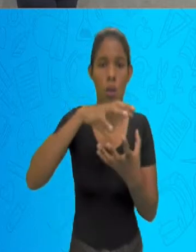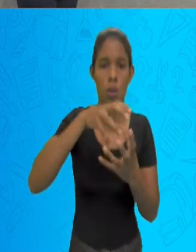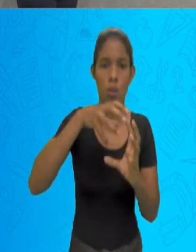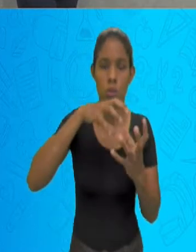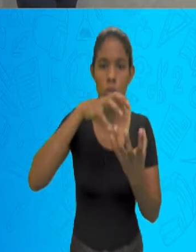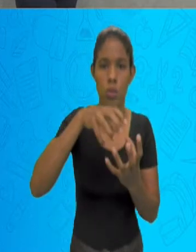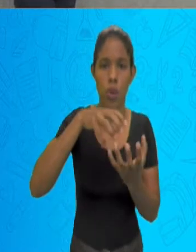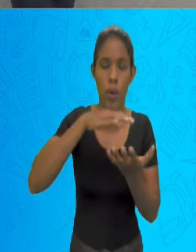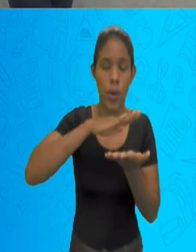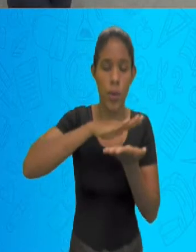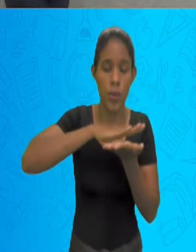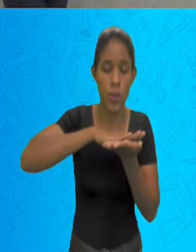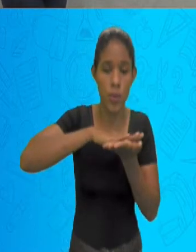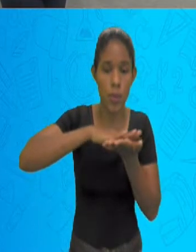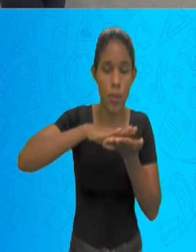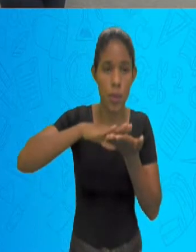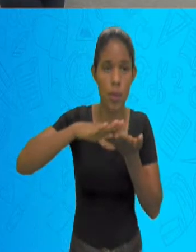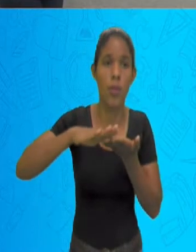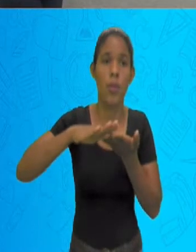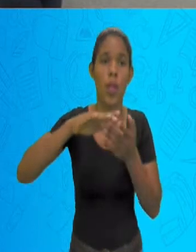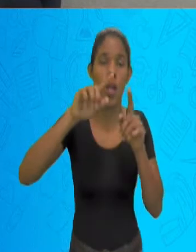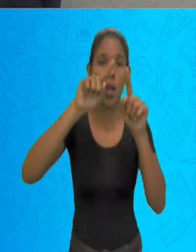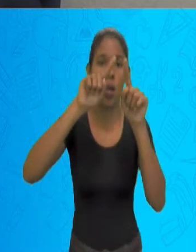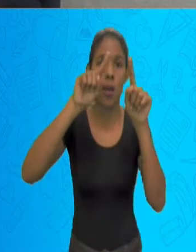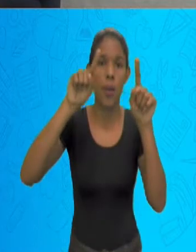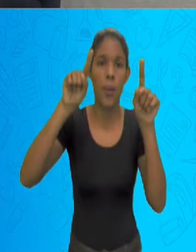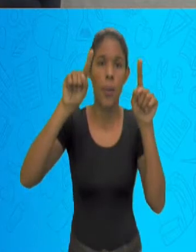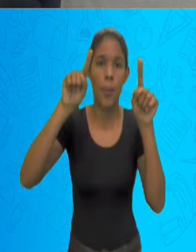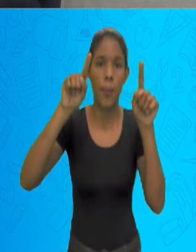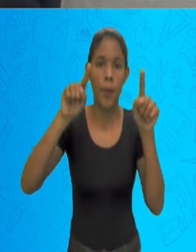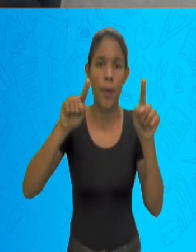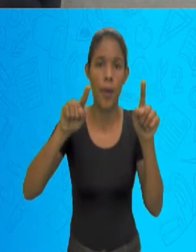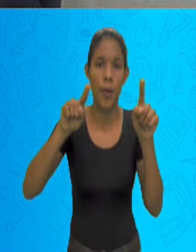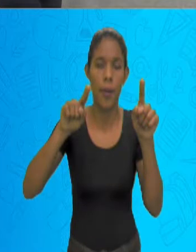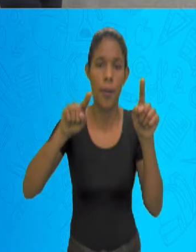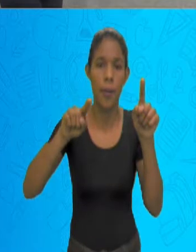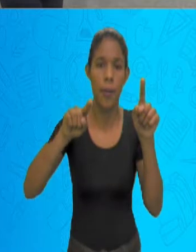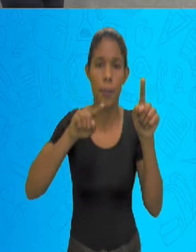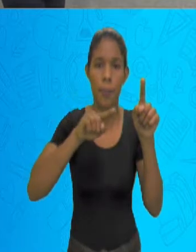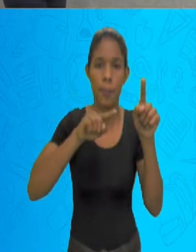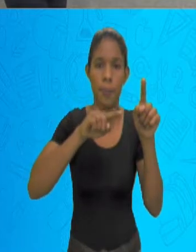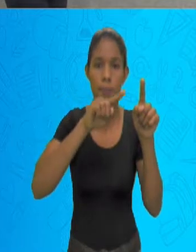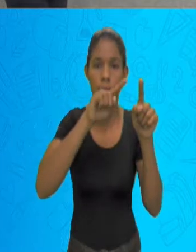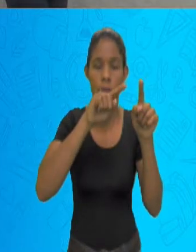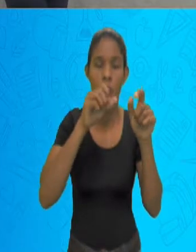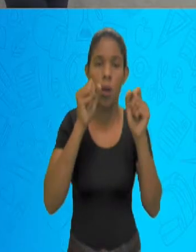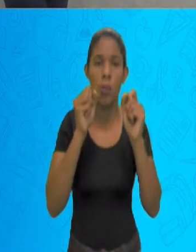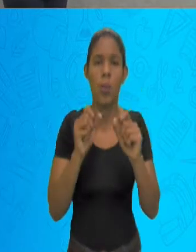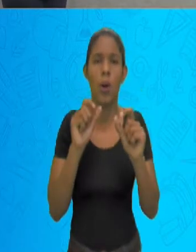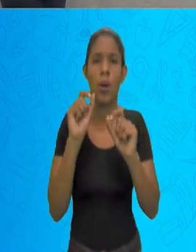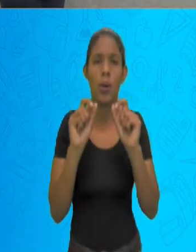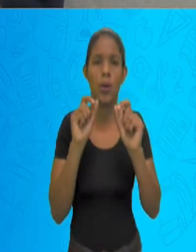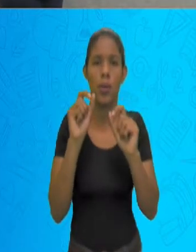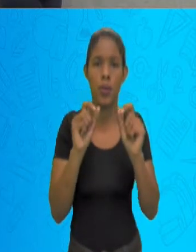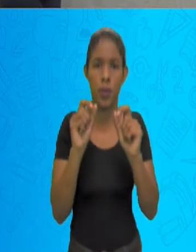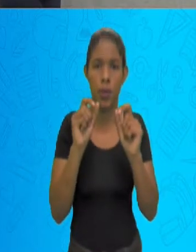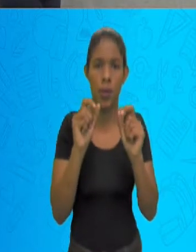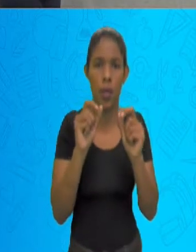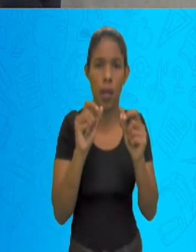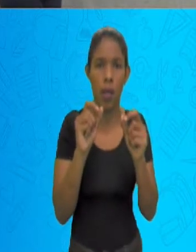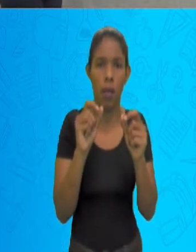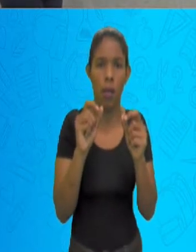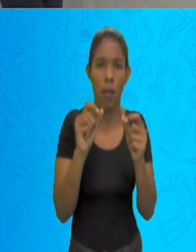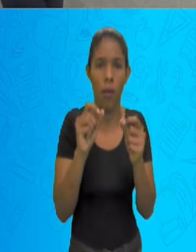faces são compostas por superfícies planas. Podem ser definidos em regulares